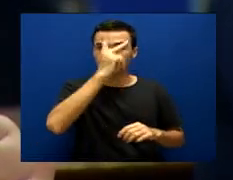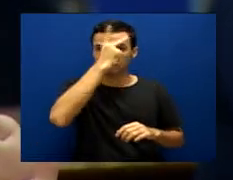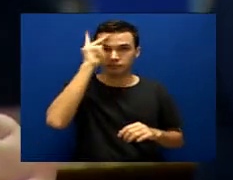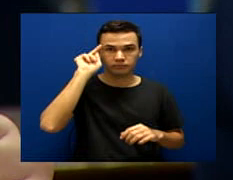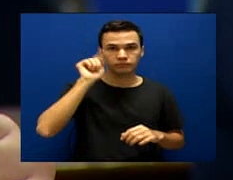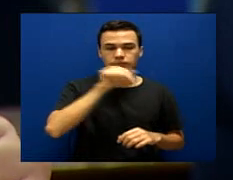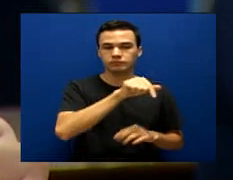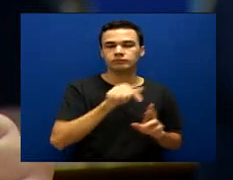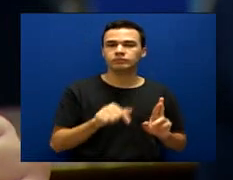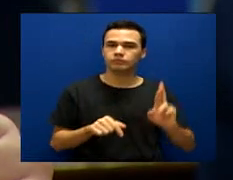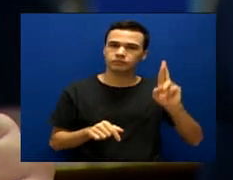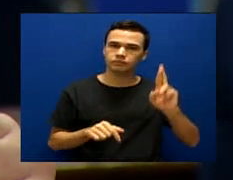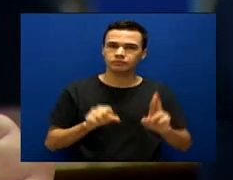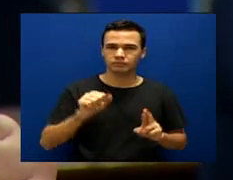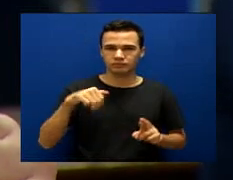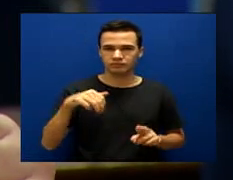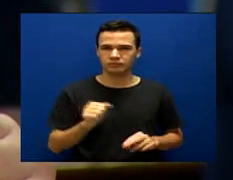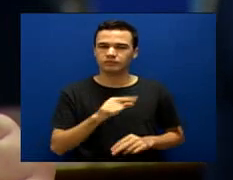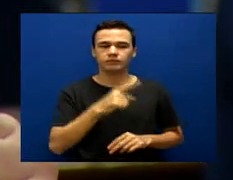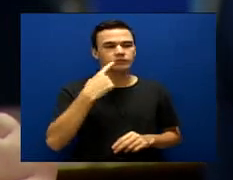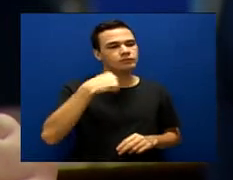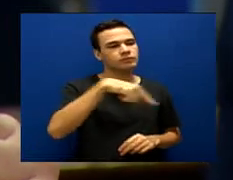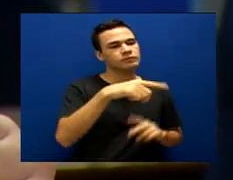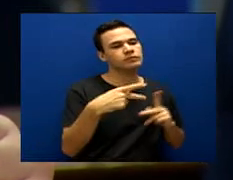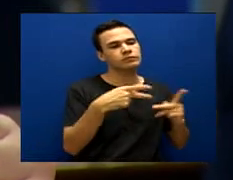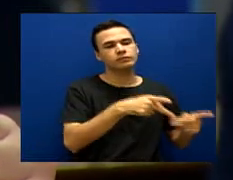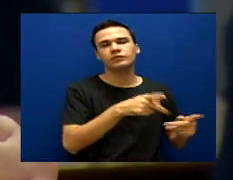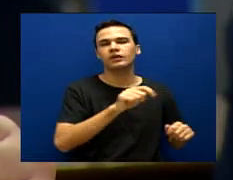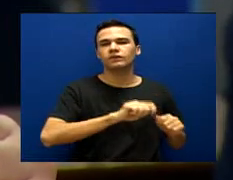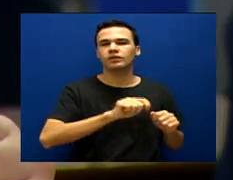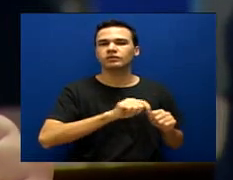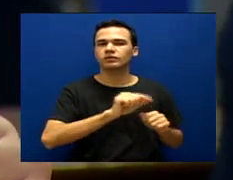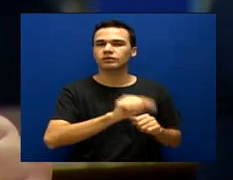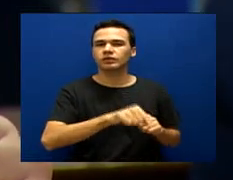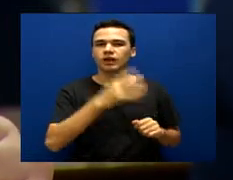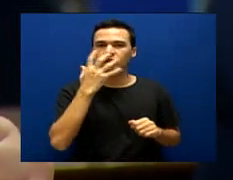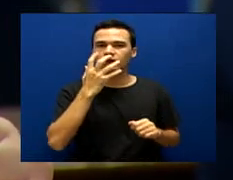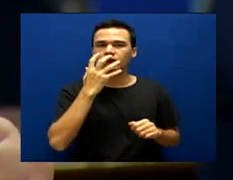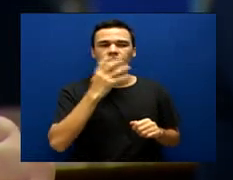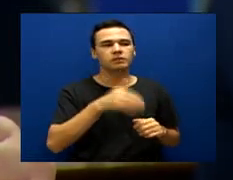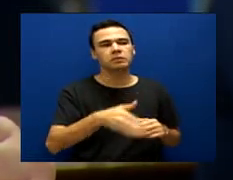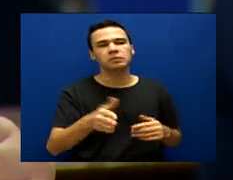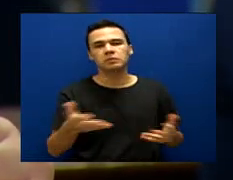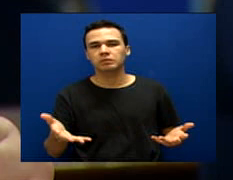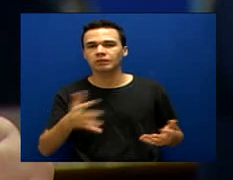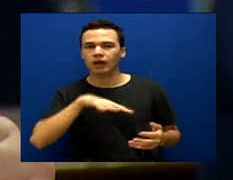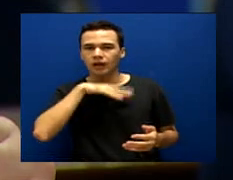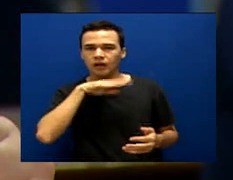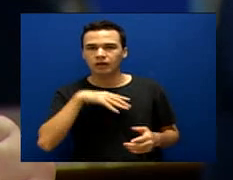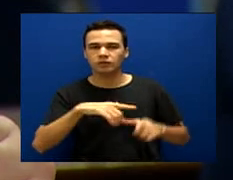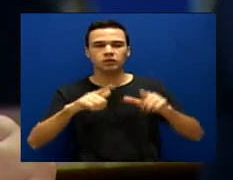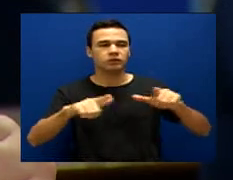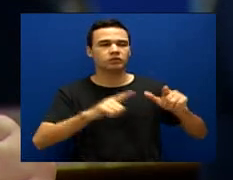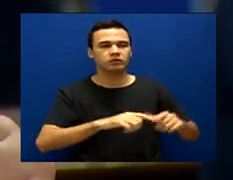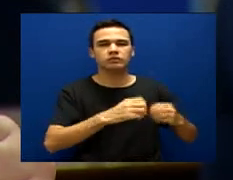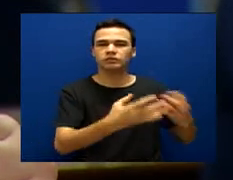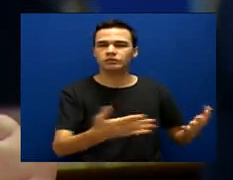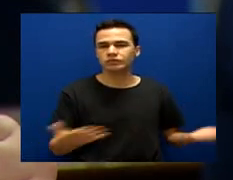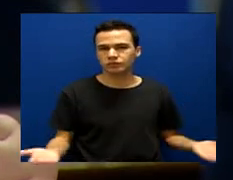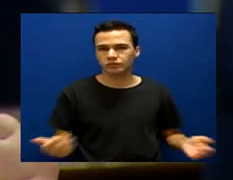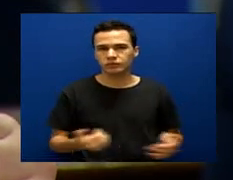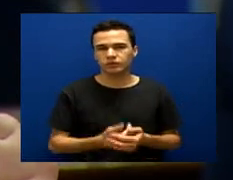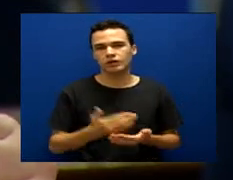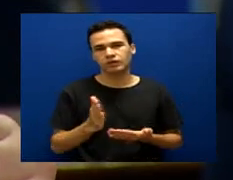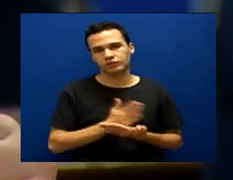pessoa responsável, SEMA, enfim, chega lá, vai fazer o que com o animal? Não tem onde levar. Então, acaba até que prejudicando